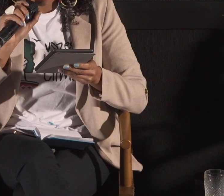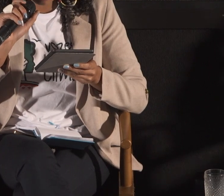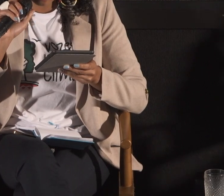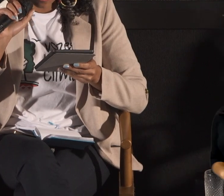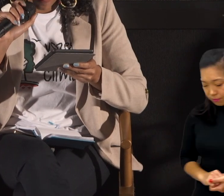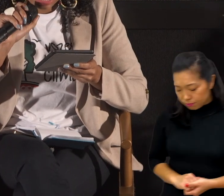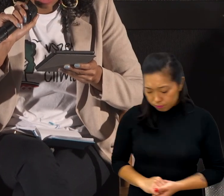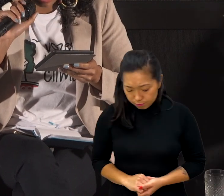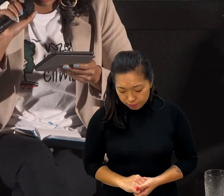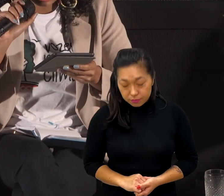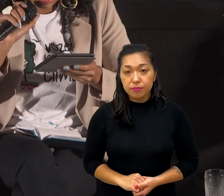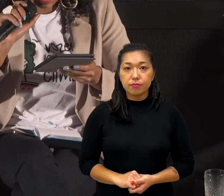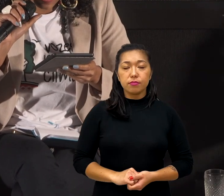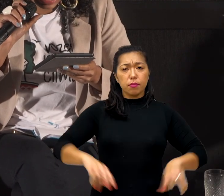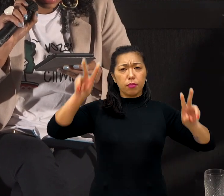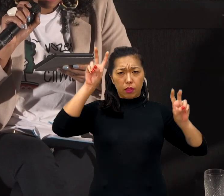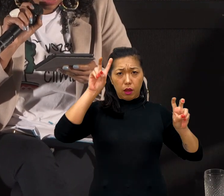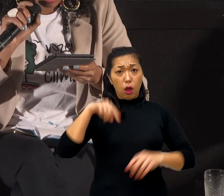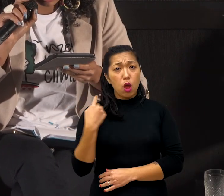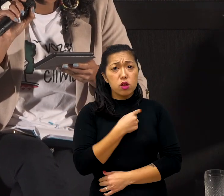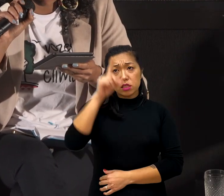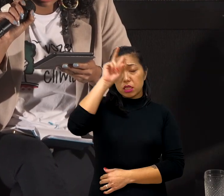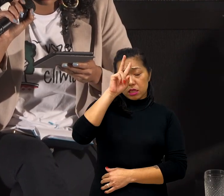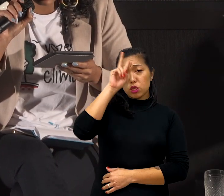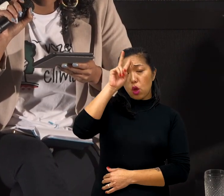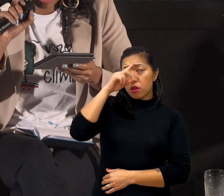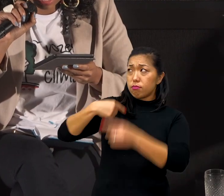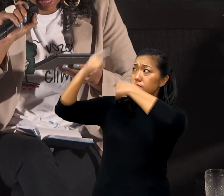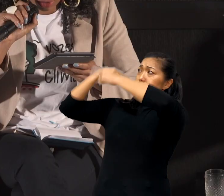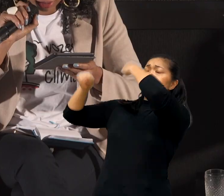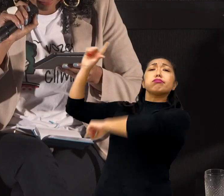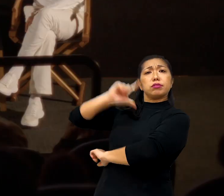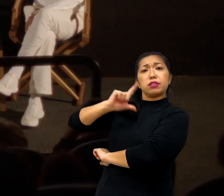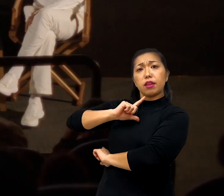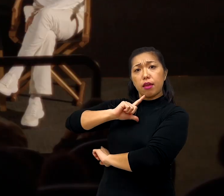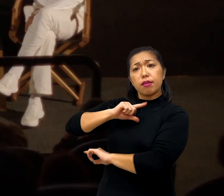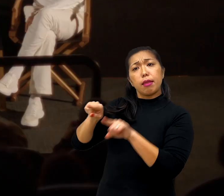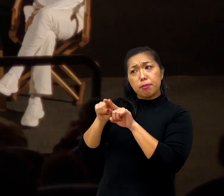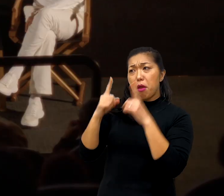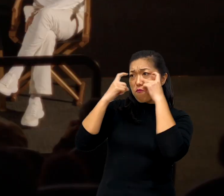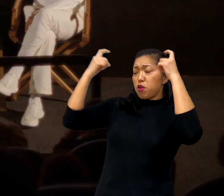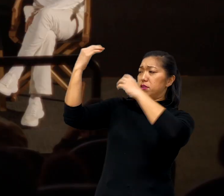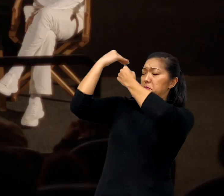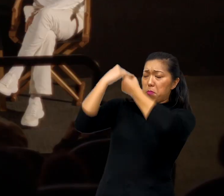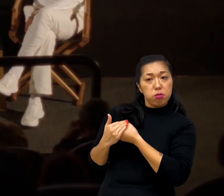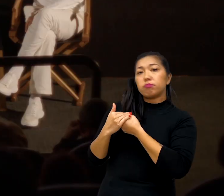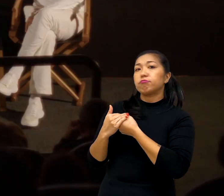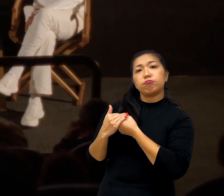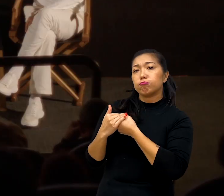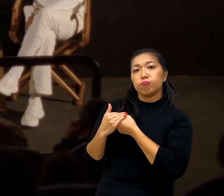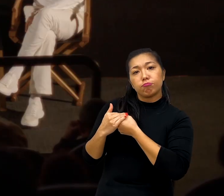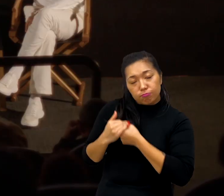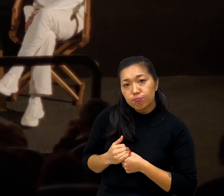Nós temos uma história anterior e maior do que a violência impostas a nós. Não podemos ser reduzidos